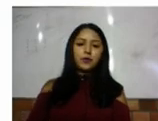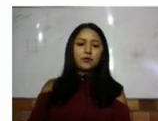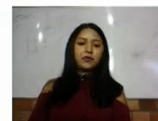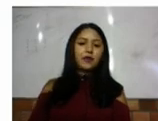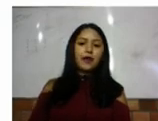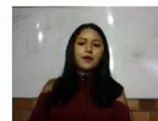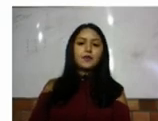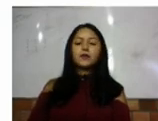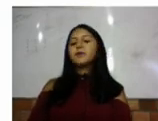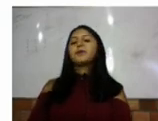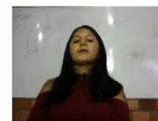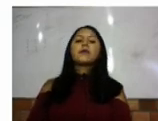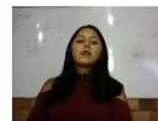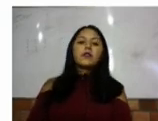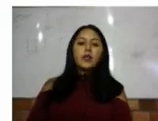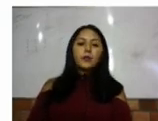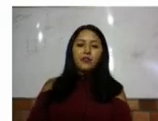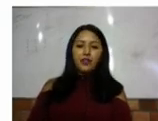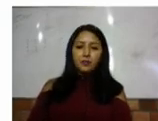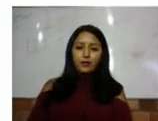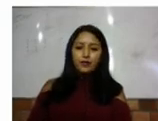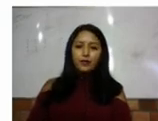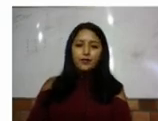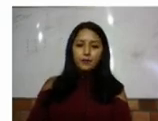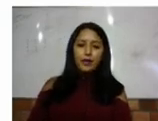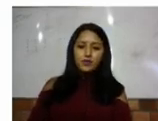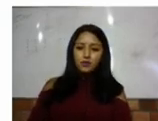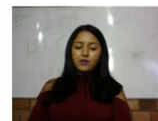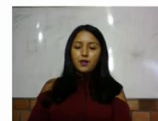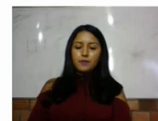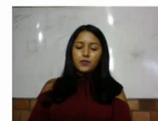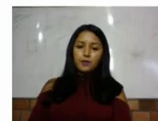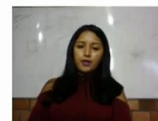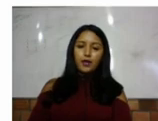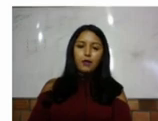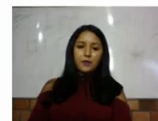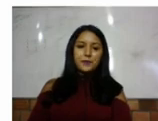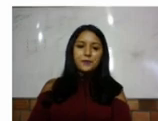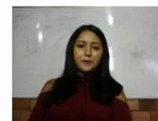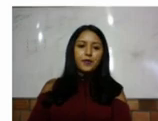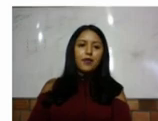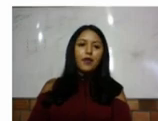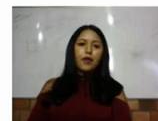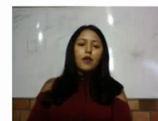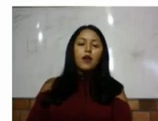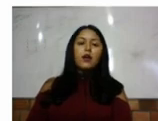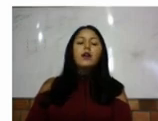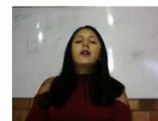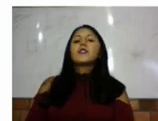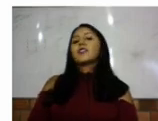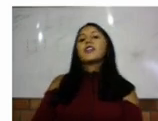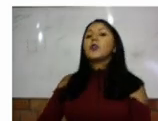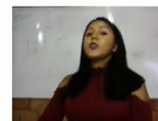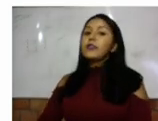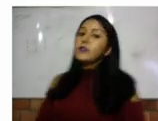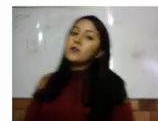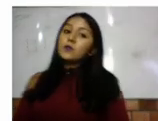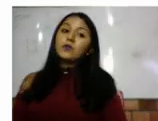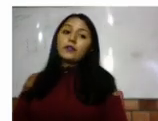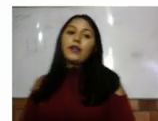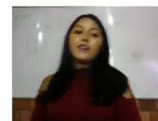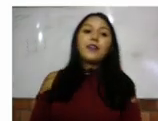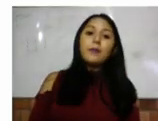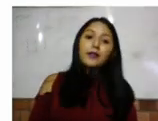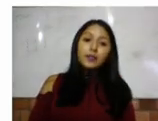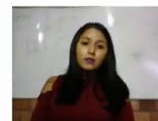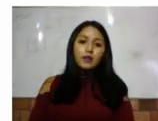tá bom então façam já aproveite para treinar essa parte aí dos ventos que eu expliquei agora oi gente